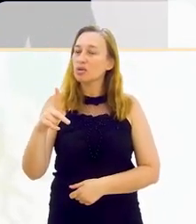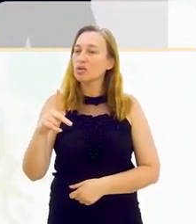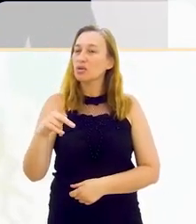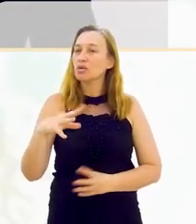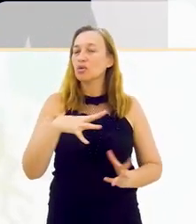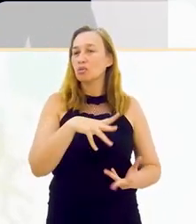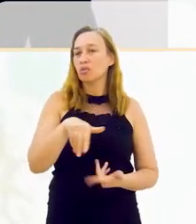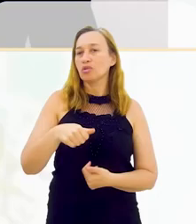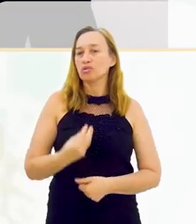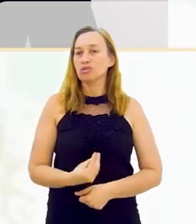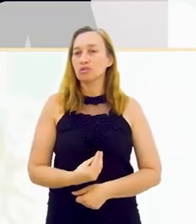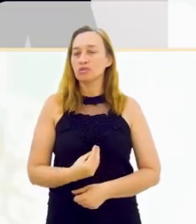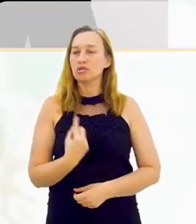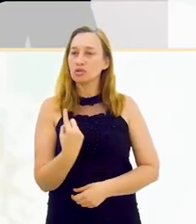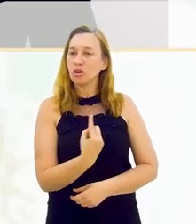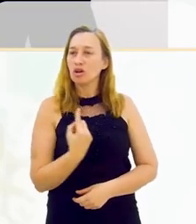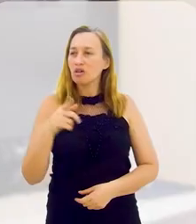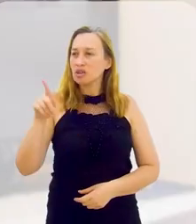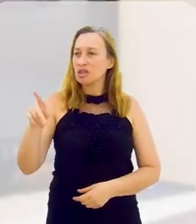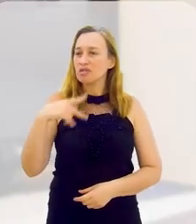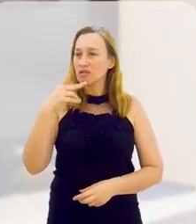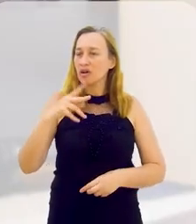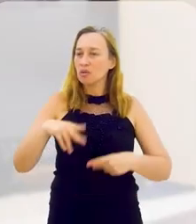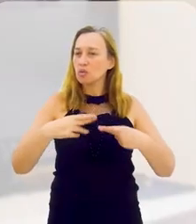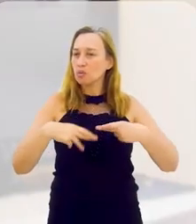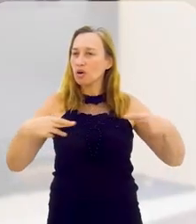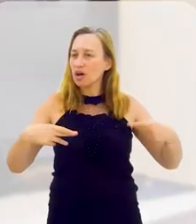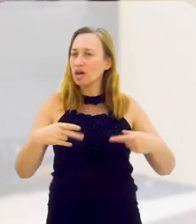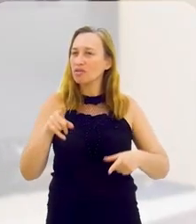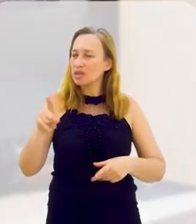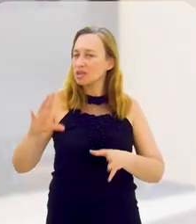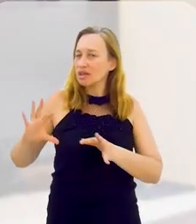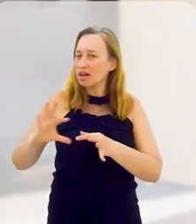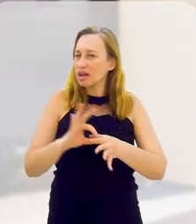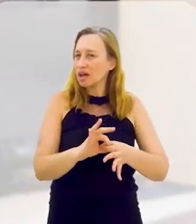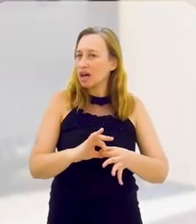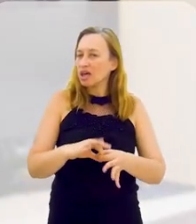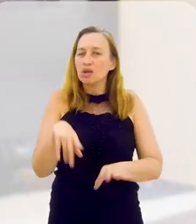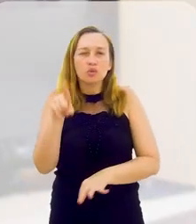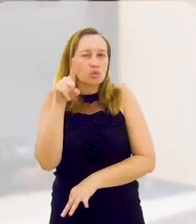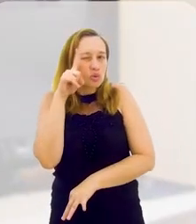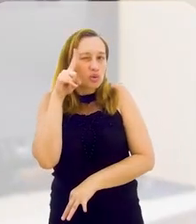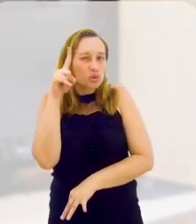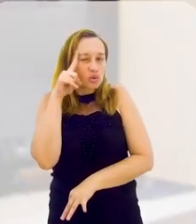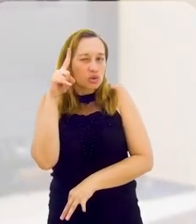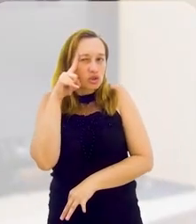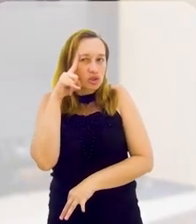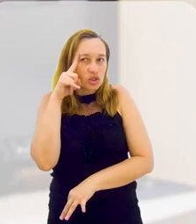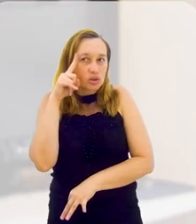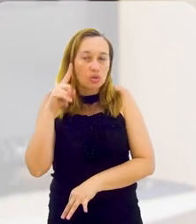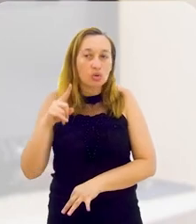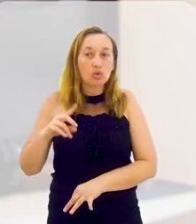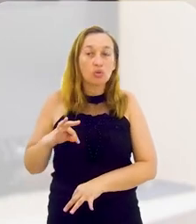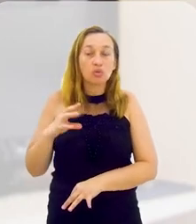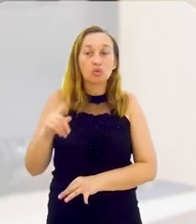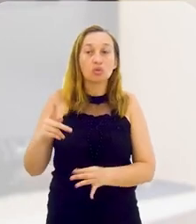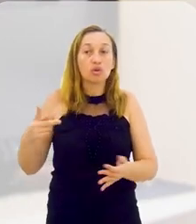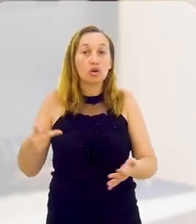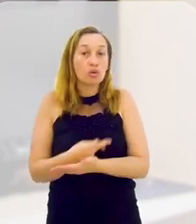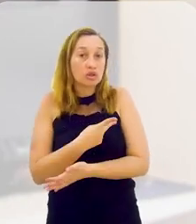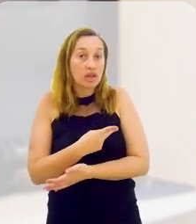mundo. E você falou do macarrão, você falou de várias coisas aqui. Você tá ligado todo dia no